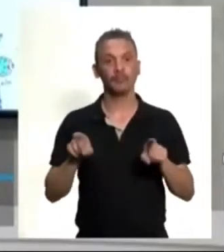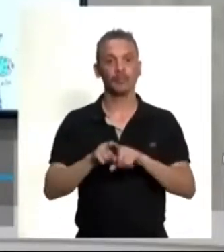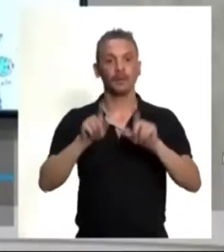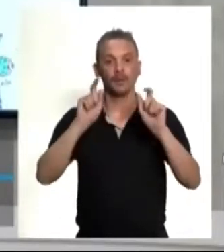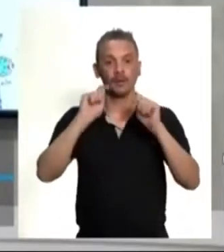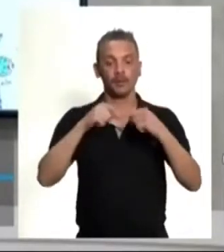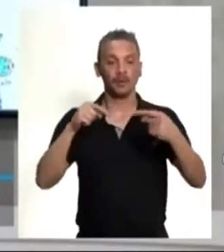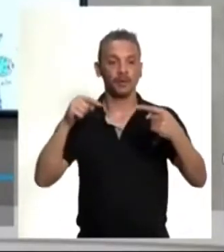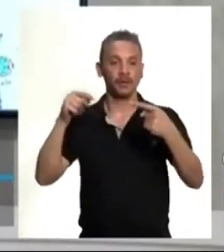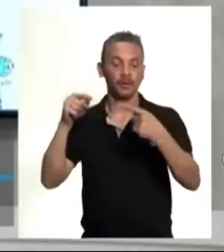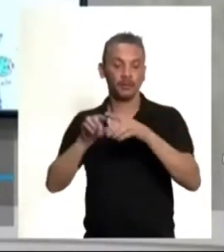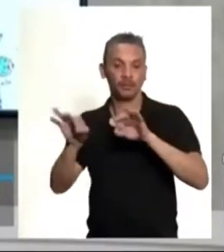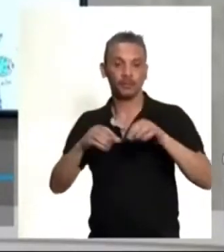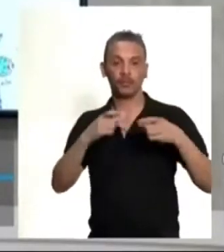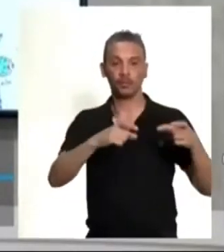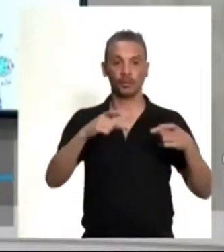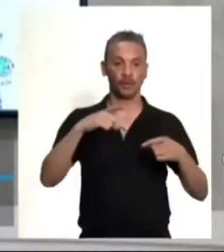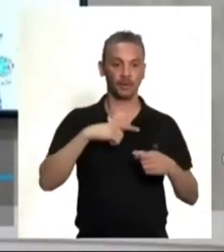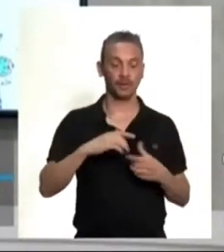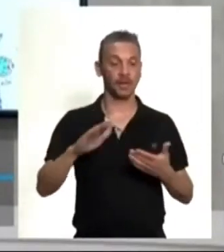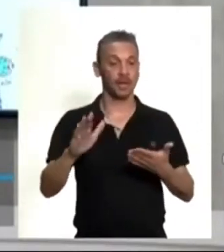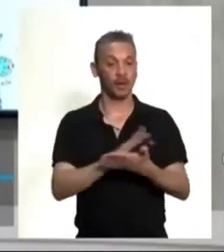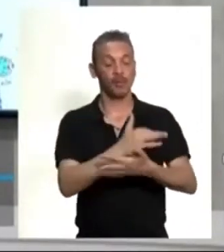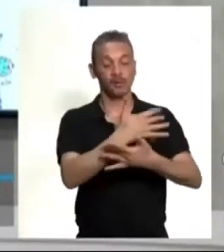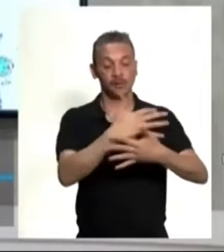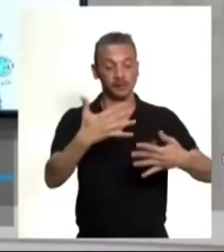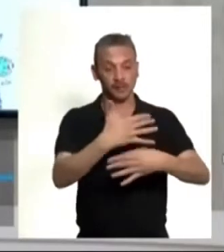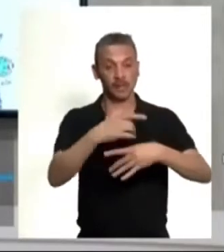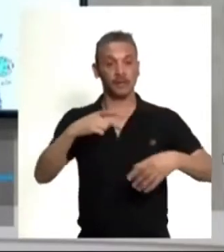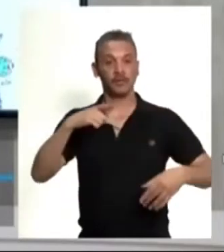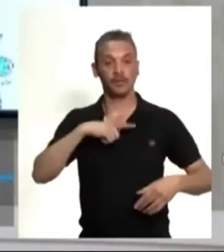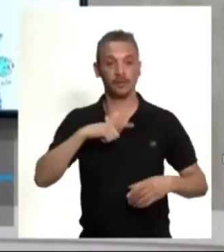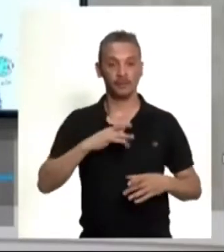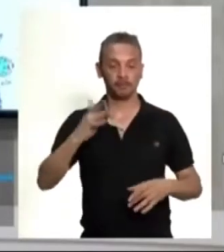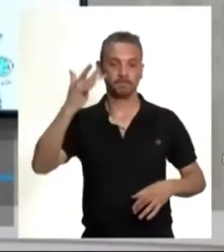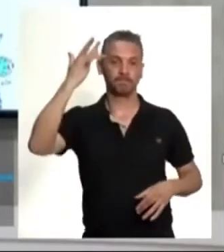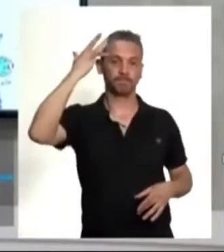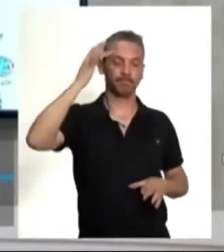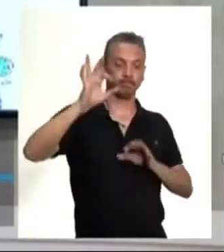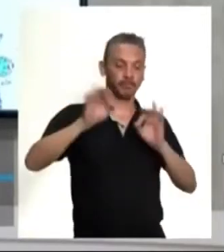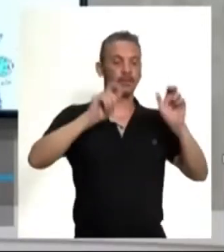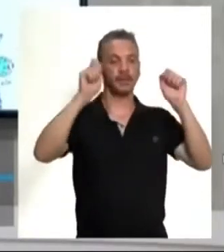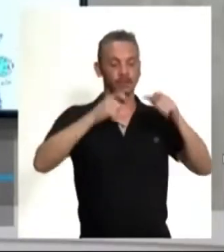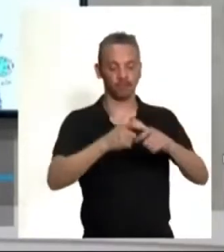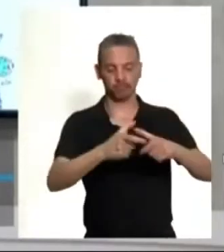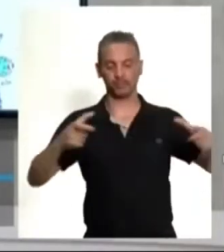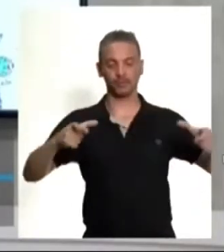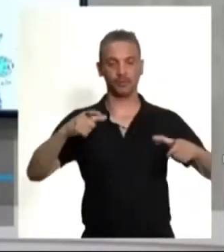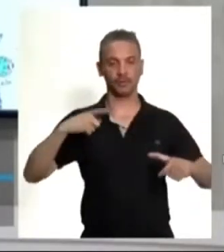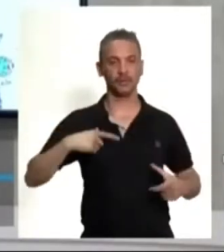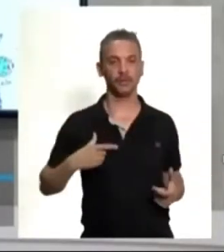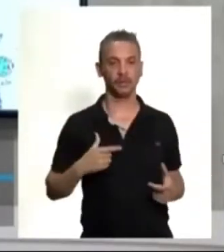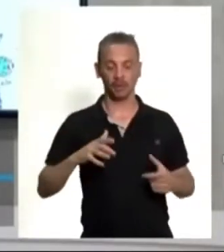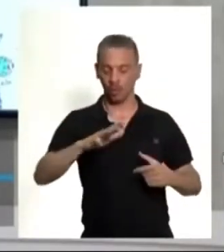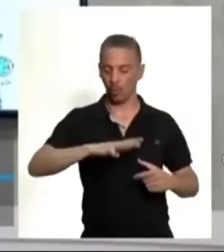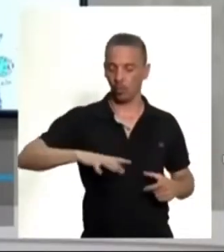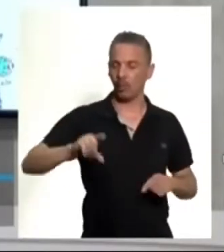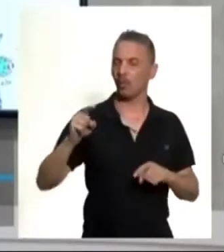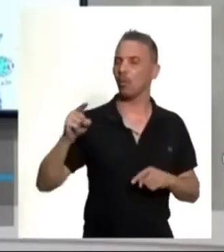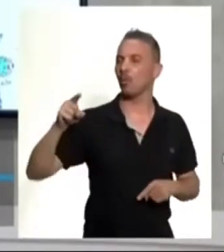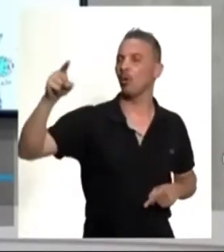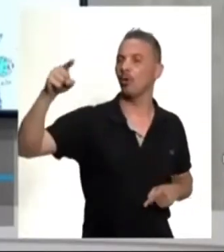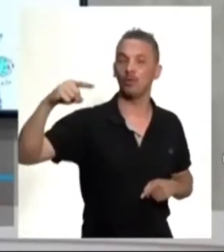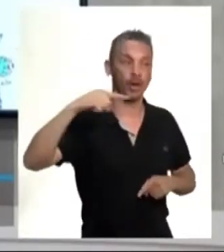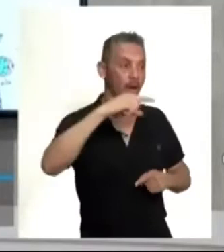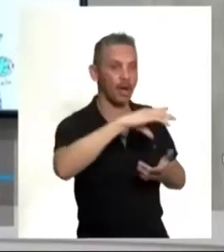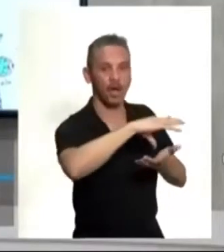de polarização do espaço. Algumas cidades têm grande capacidade de polarização do espaço. Influenciam áreas bem distantes,